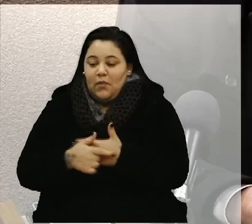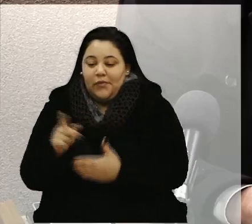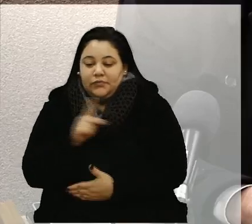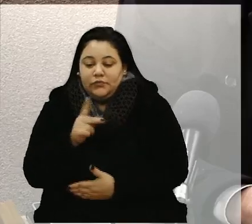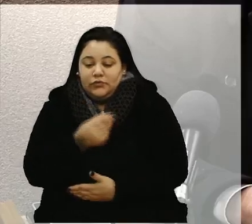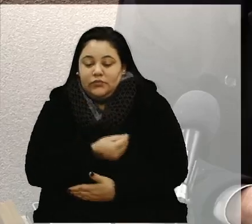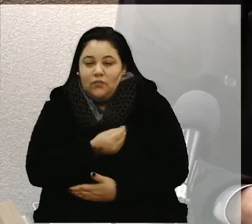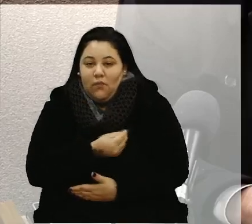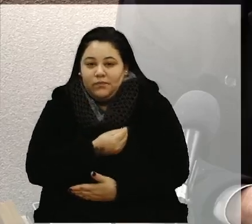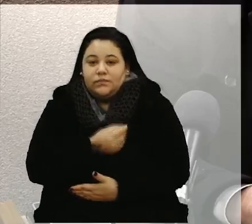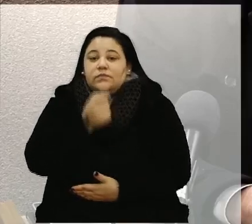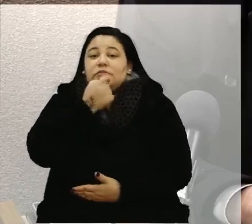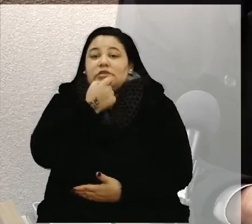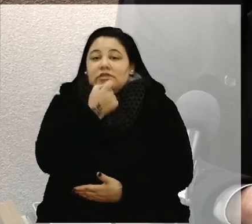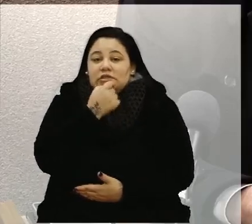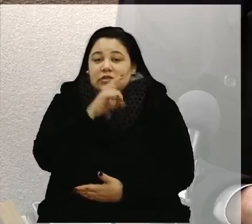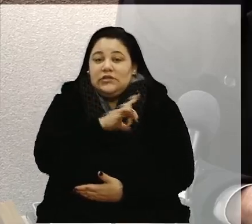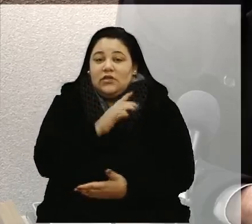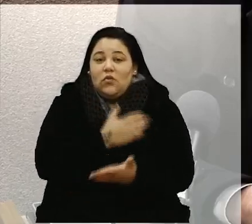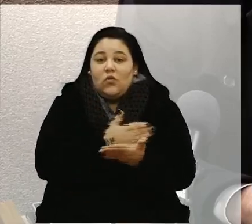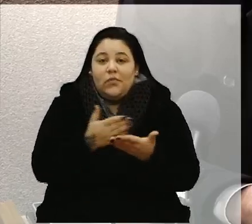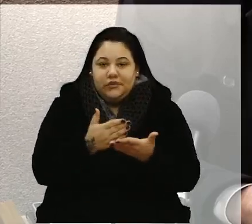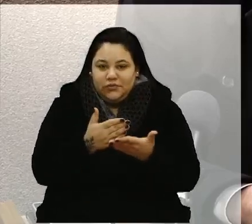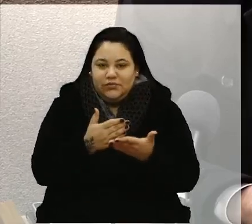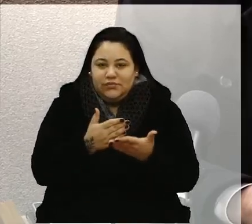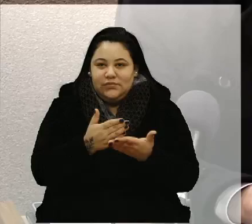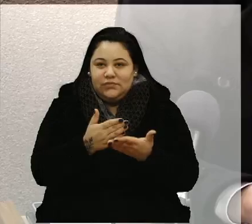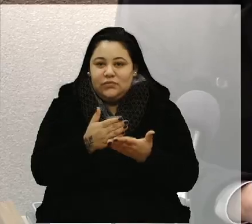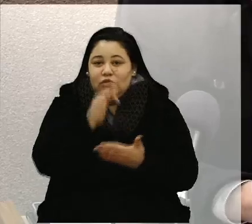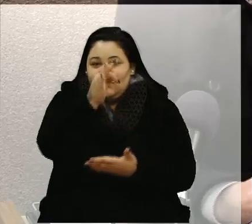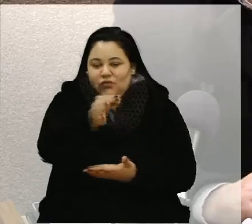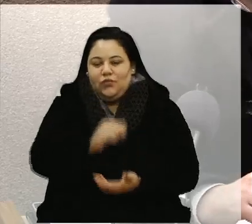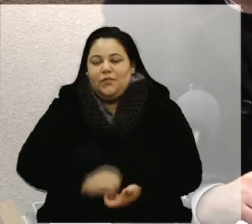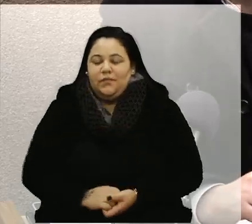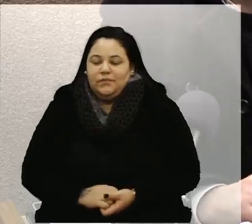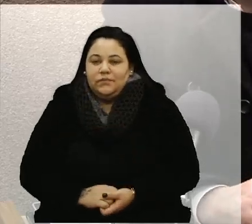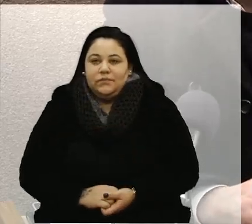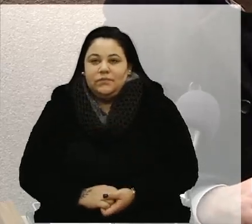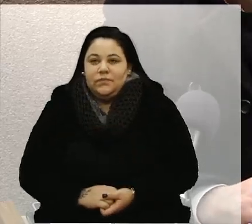maior, ou seja, um ponto de partida para o futuro.